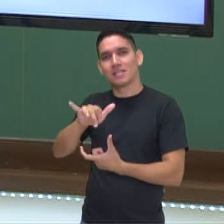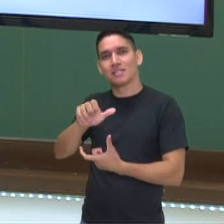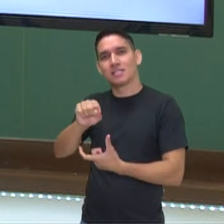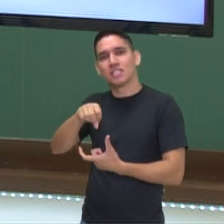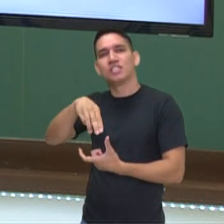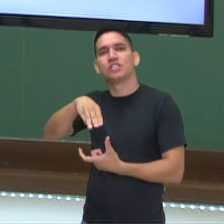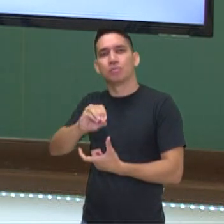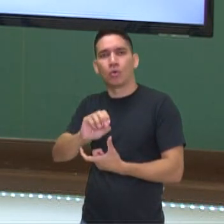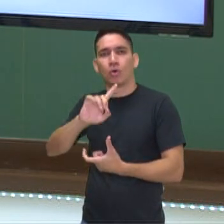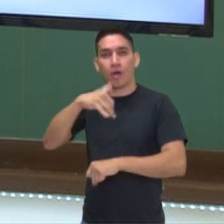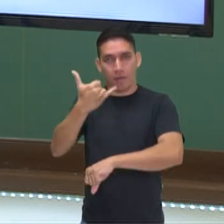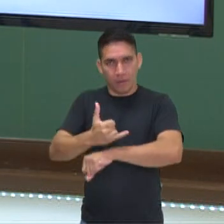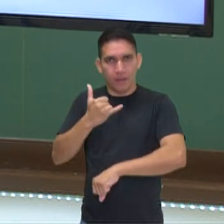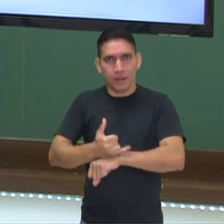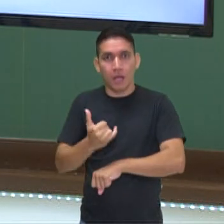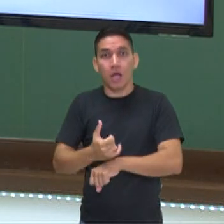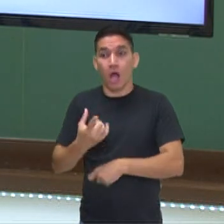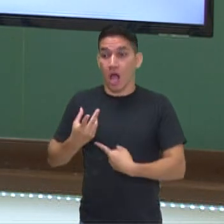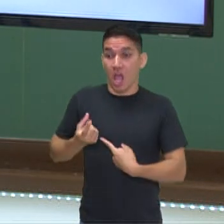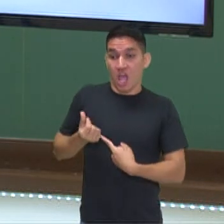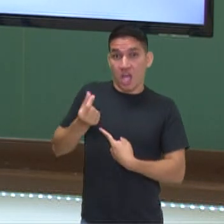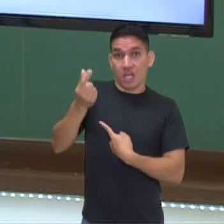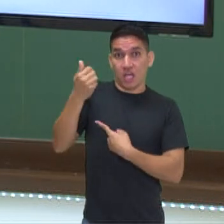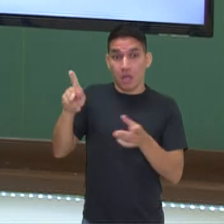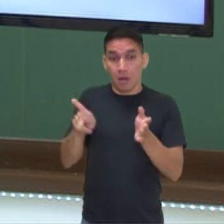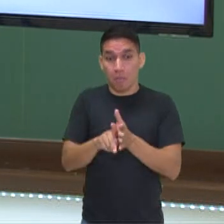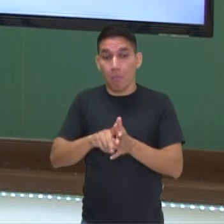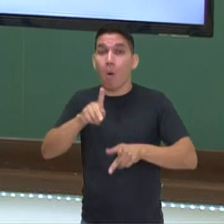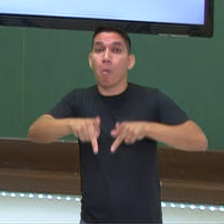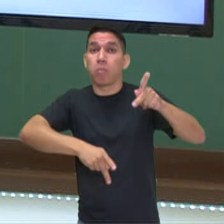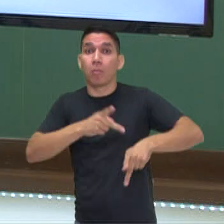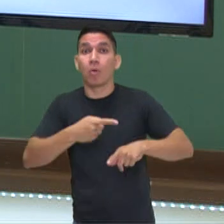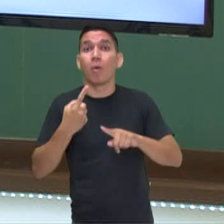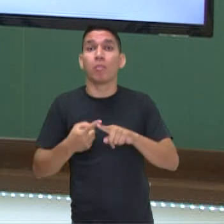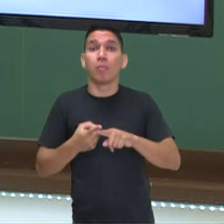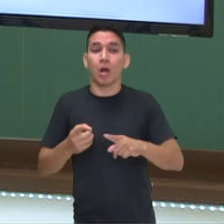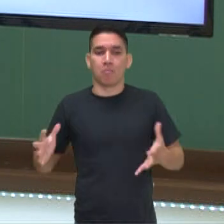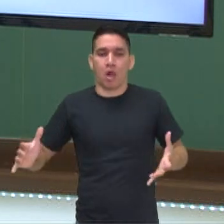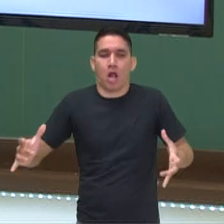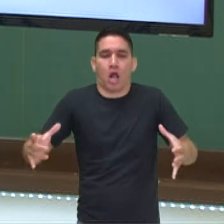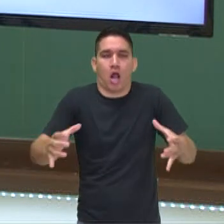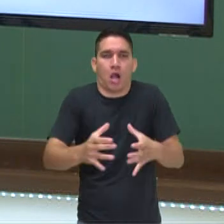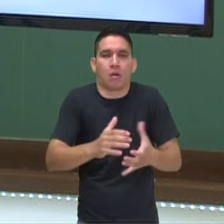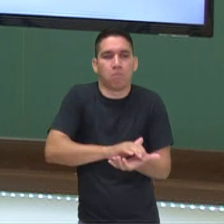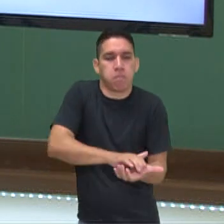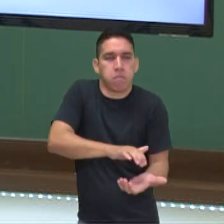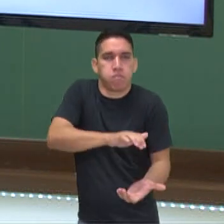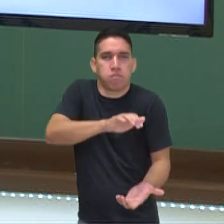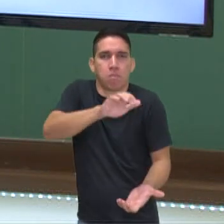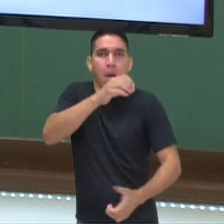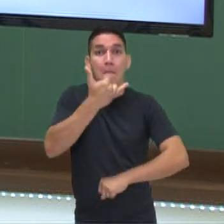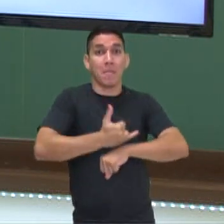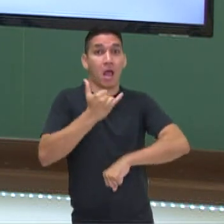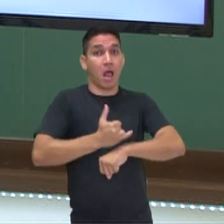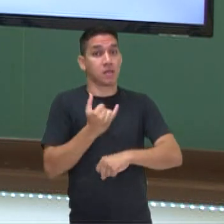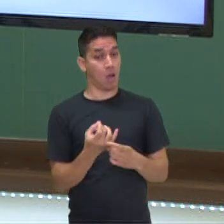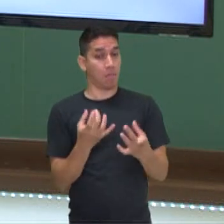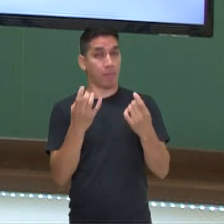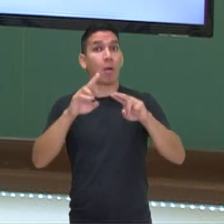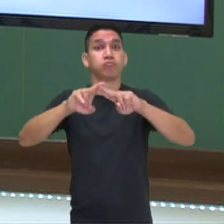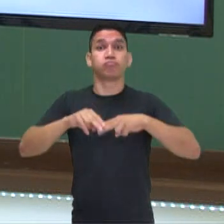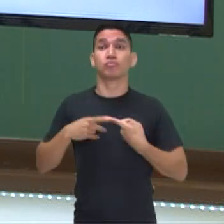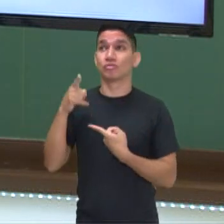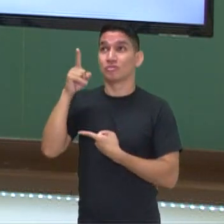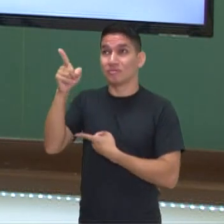riqueza da nação estava pautada no acúmulo de metal precioso. Então, tanto os portugueses como os espanhóis vêm para